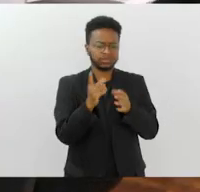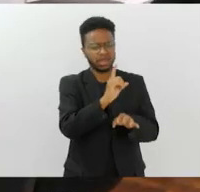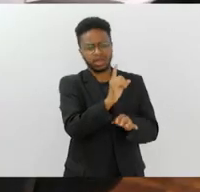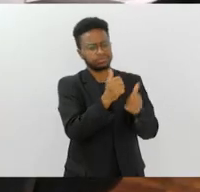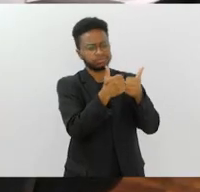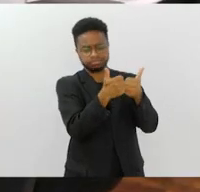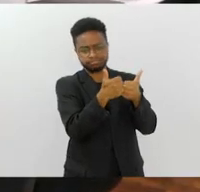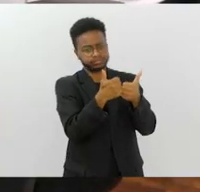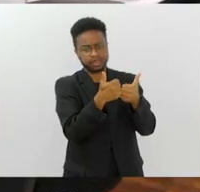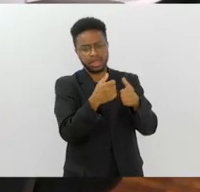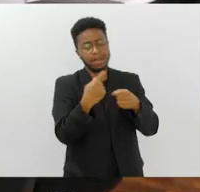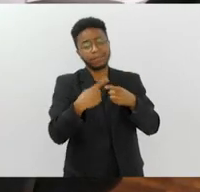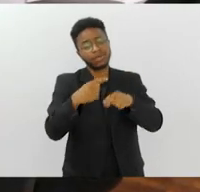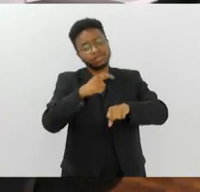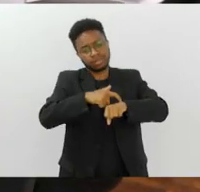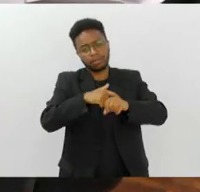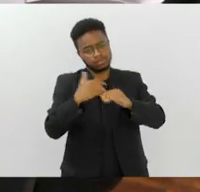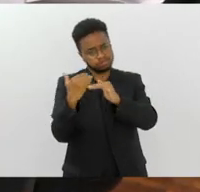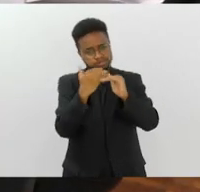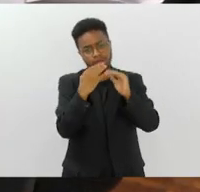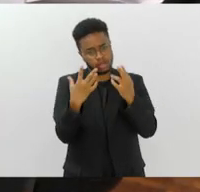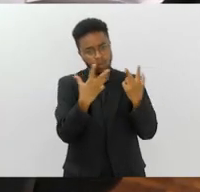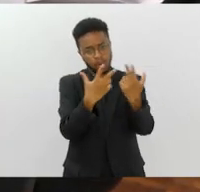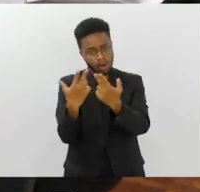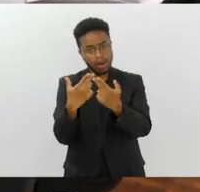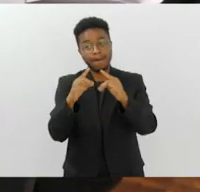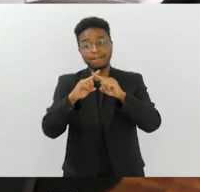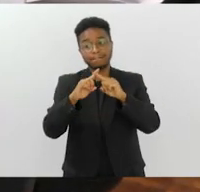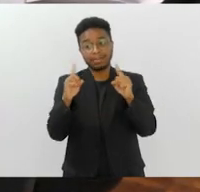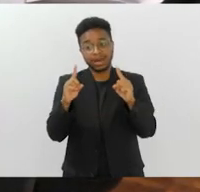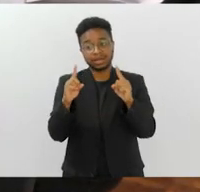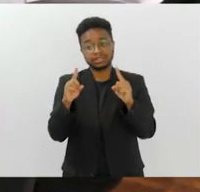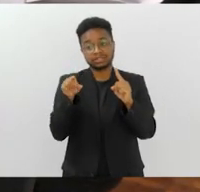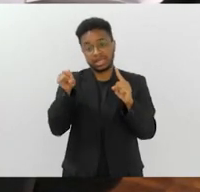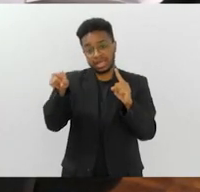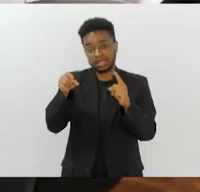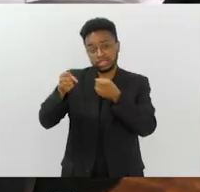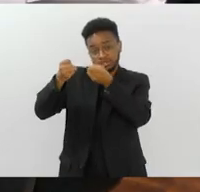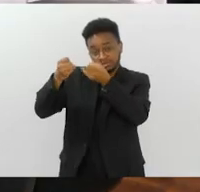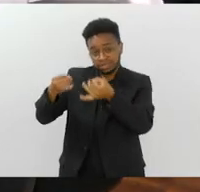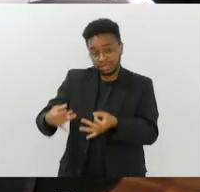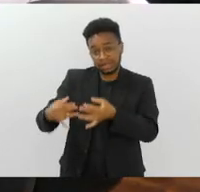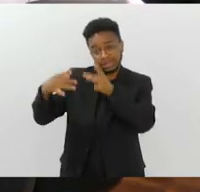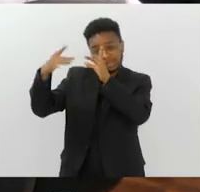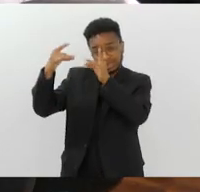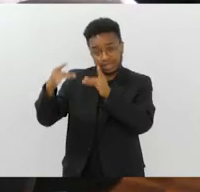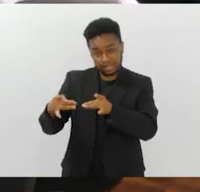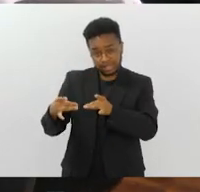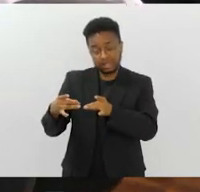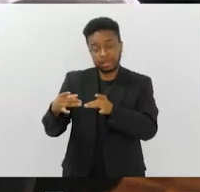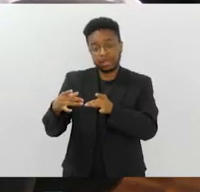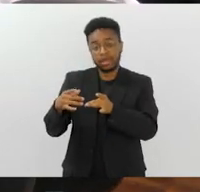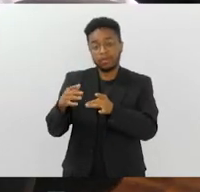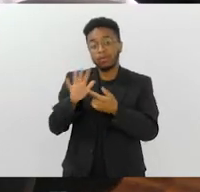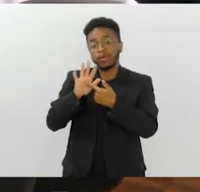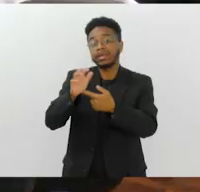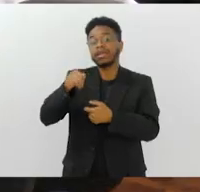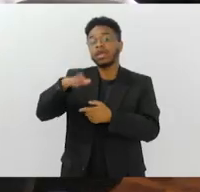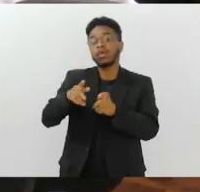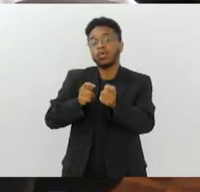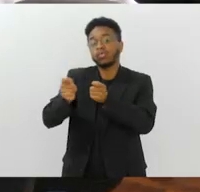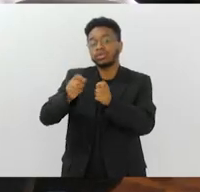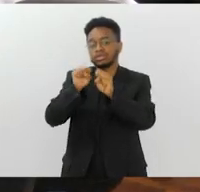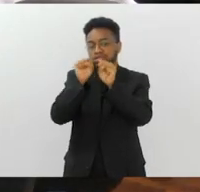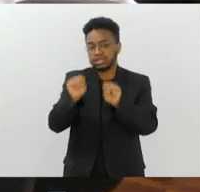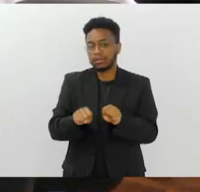tudo bem O tempo é igual para todos mas nesse caso como é uma exposição de quem tá controlando esse sistema e a gente vai